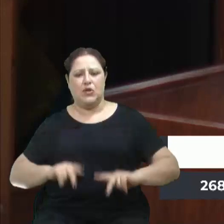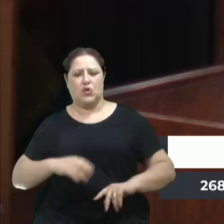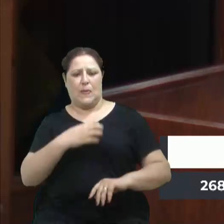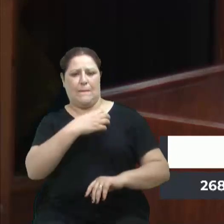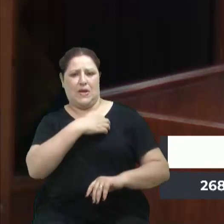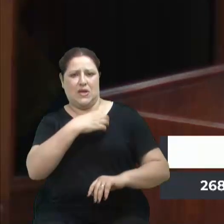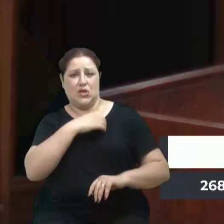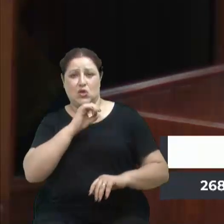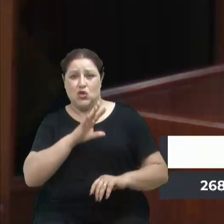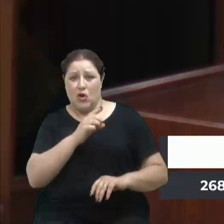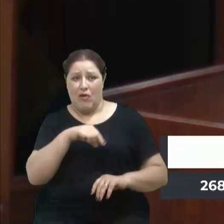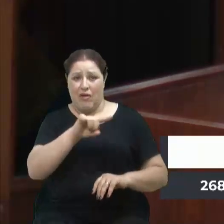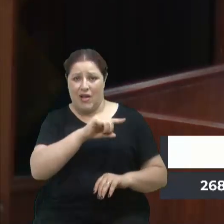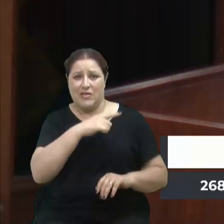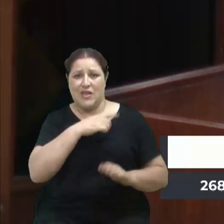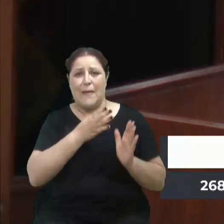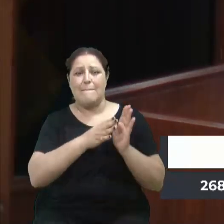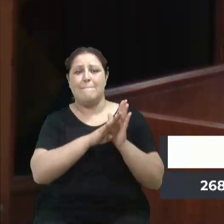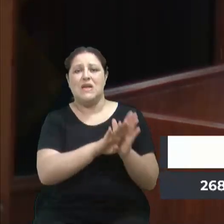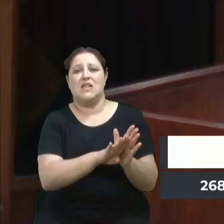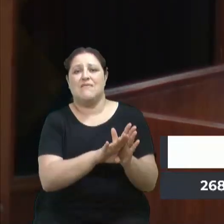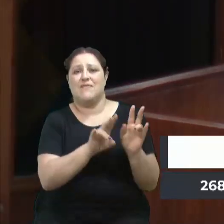Indígenas, baianos e